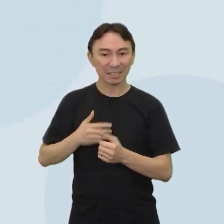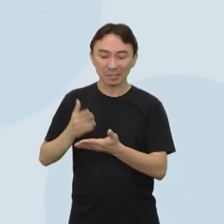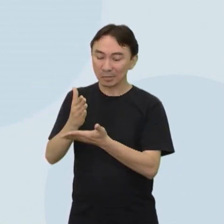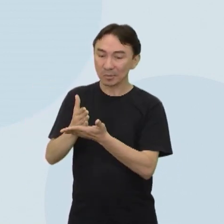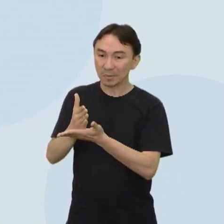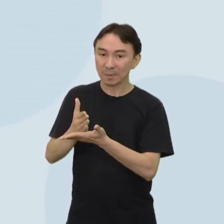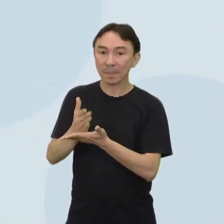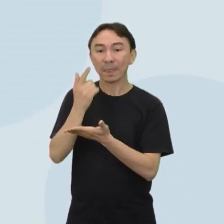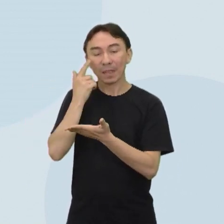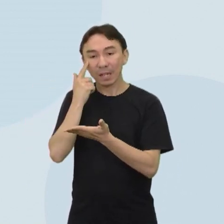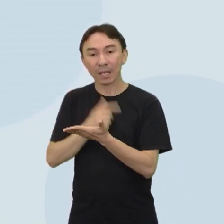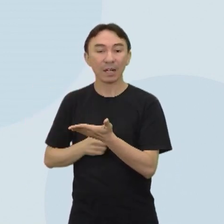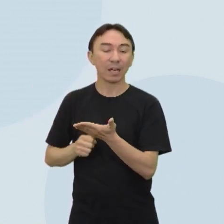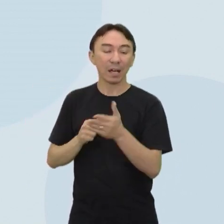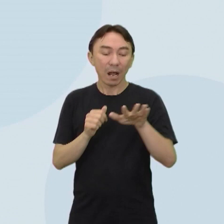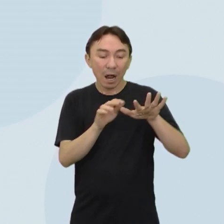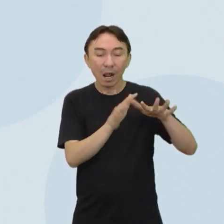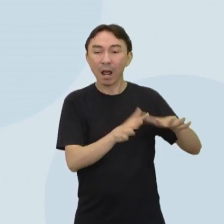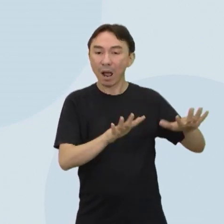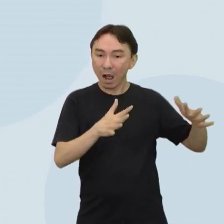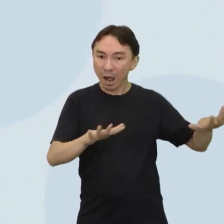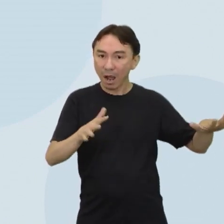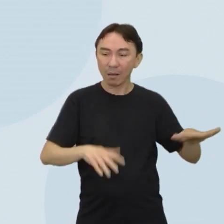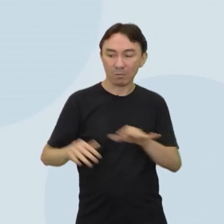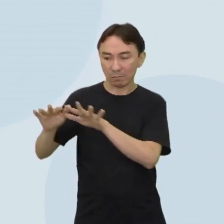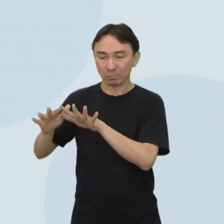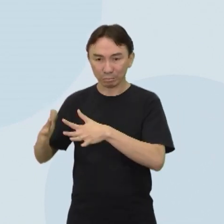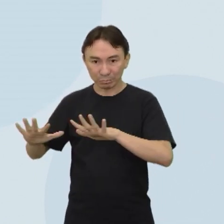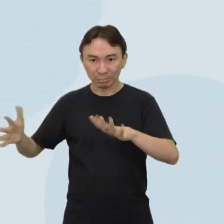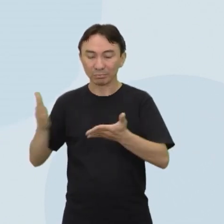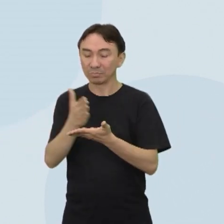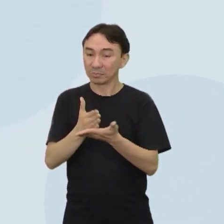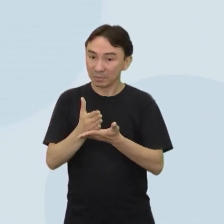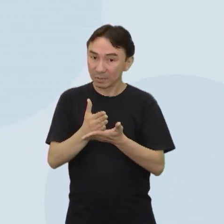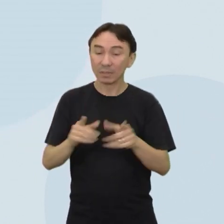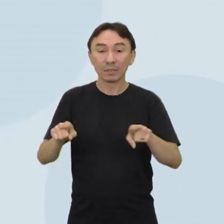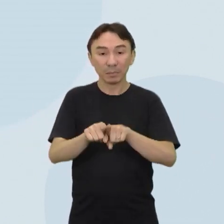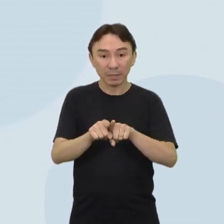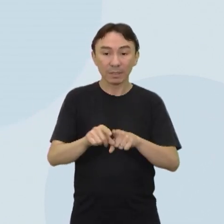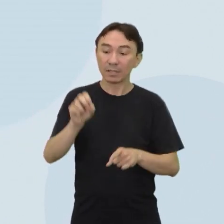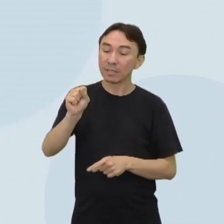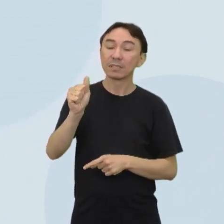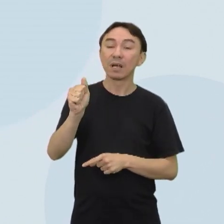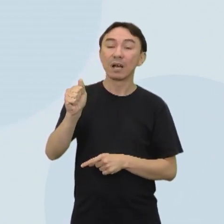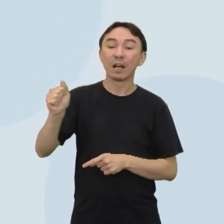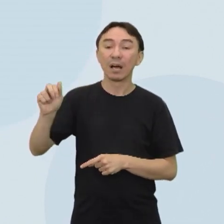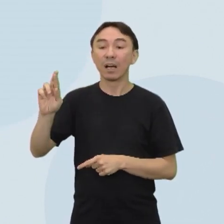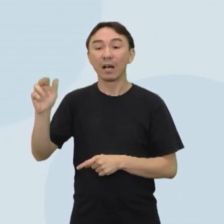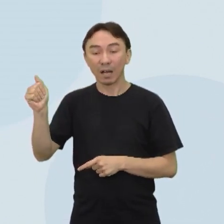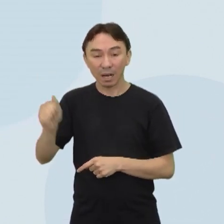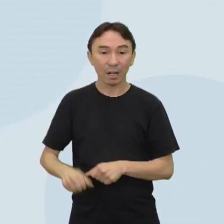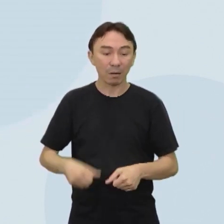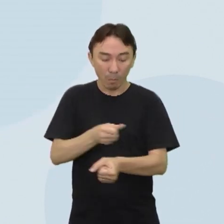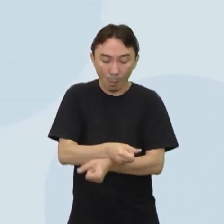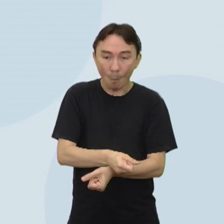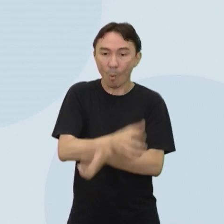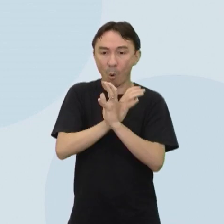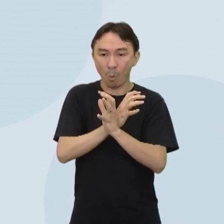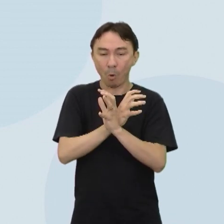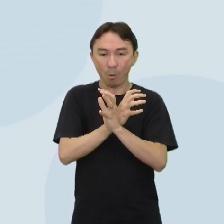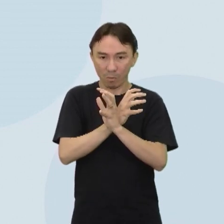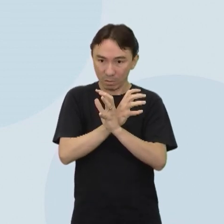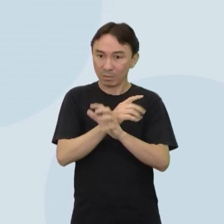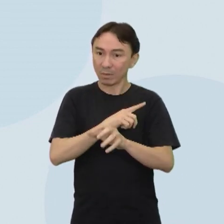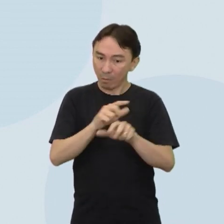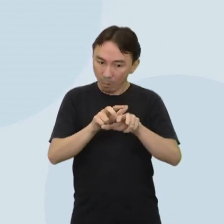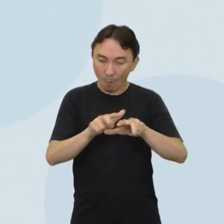do Mediterrâneo, né, pelo deserto do Saara, até influencia na diversidade climática que nós temos